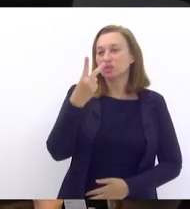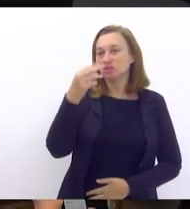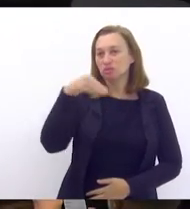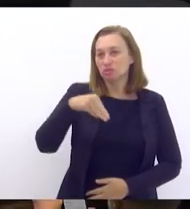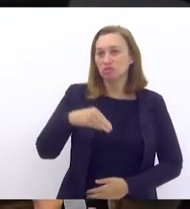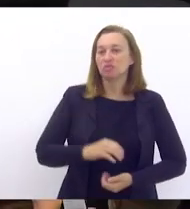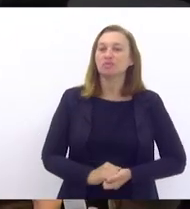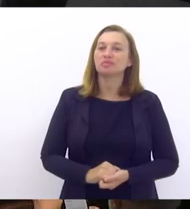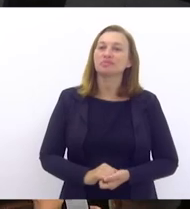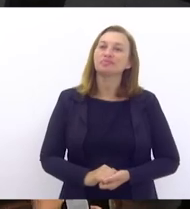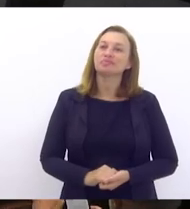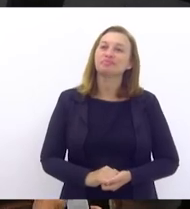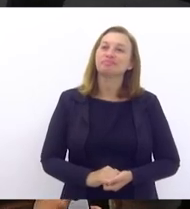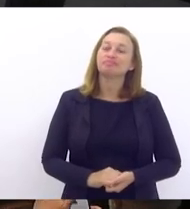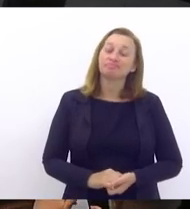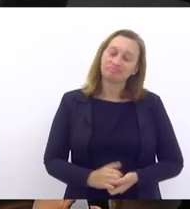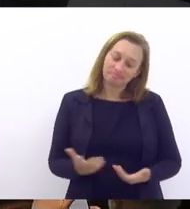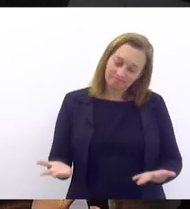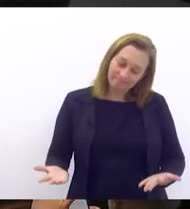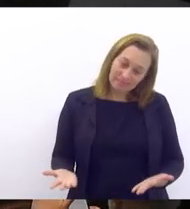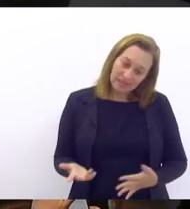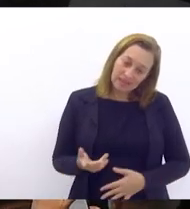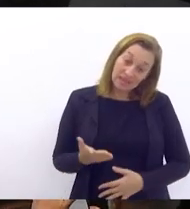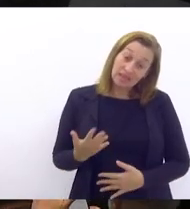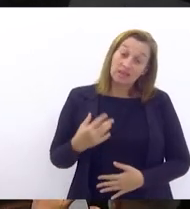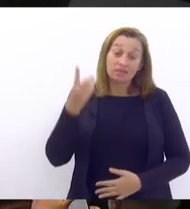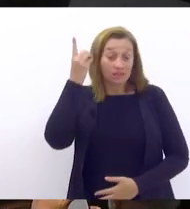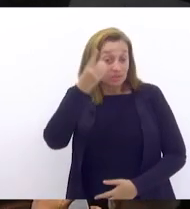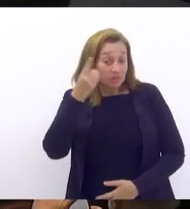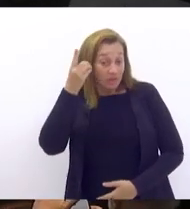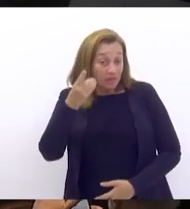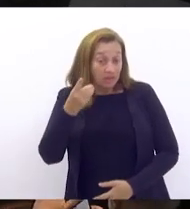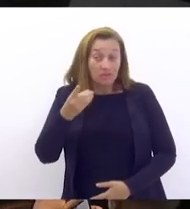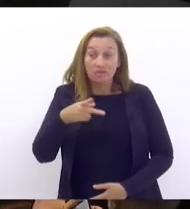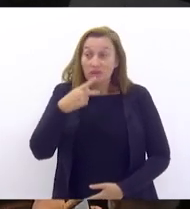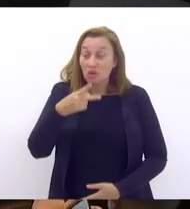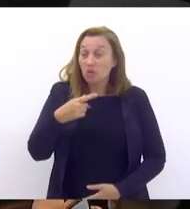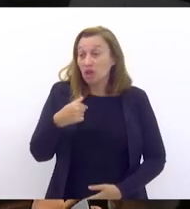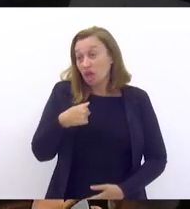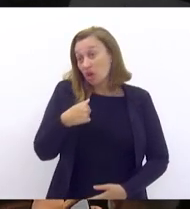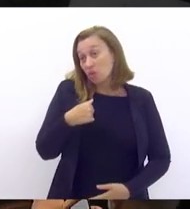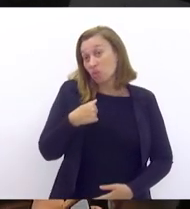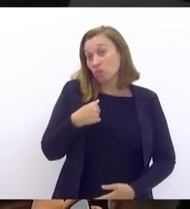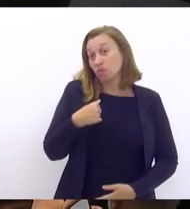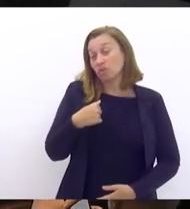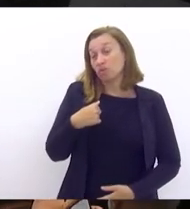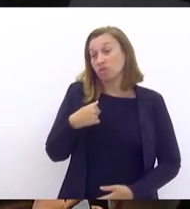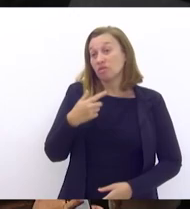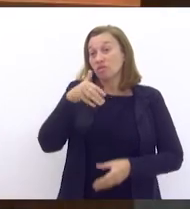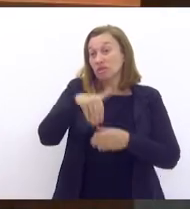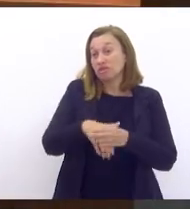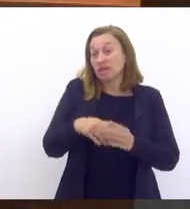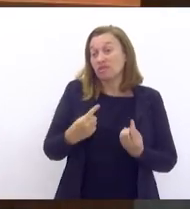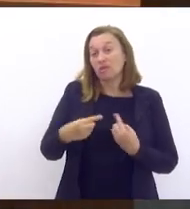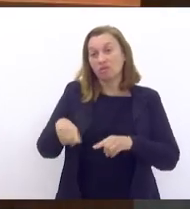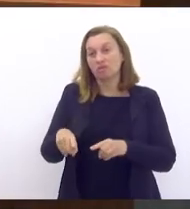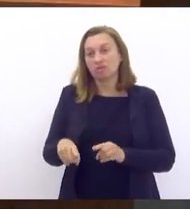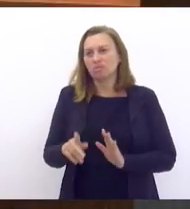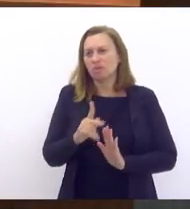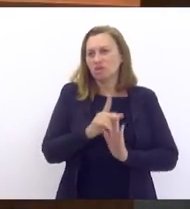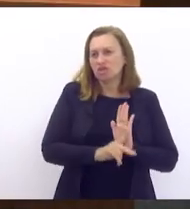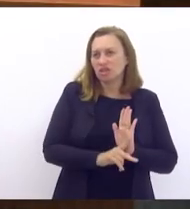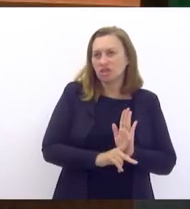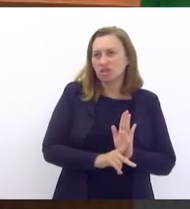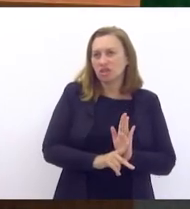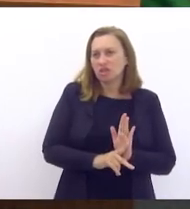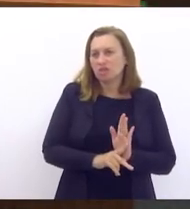porque foi citado. Fui citado, deputado Tiaju. O deputado que me antecedeu falou que eu disse que votava contra um determinado projeto porque ele é de